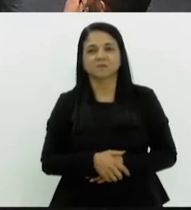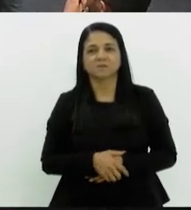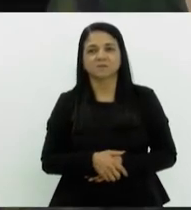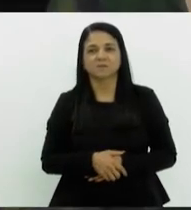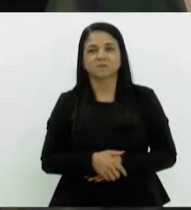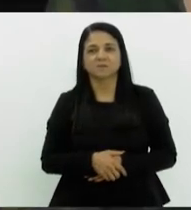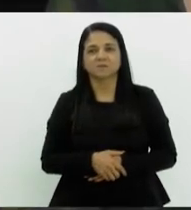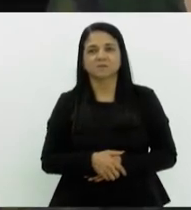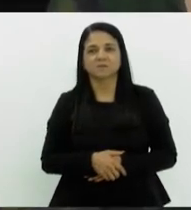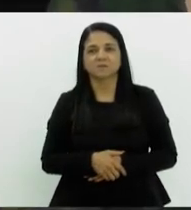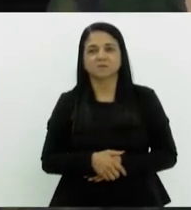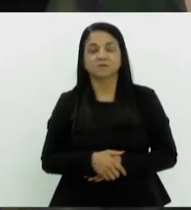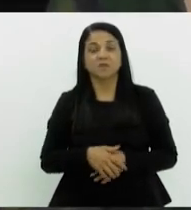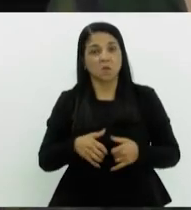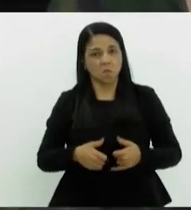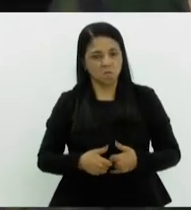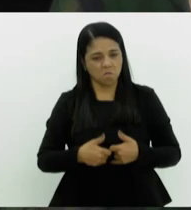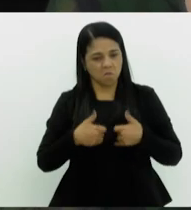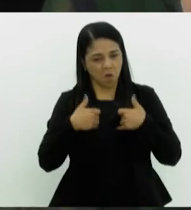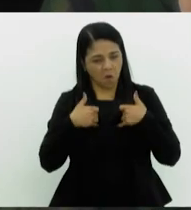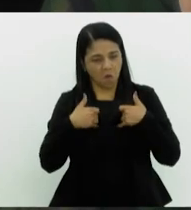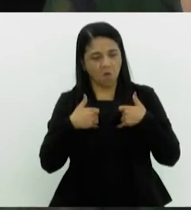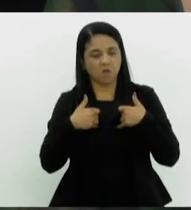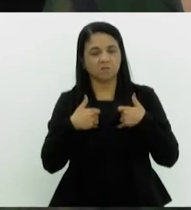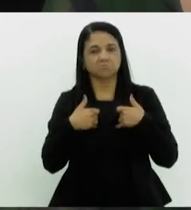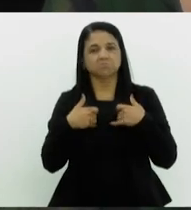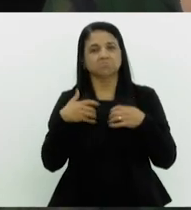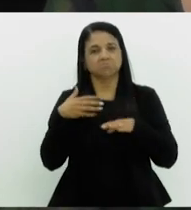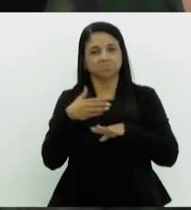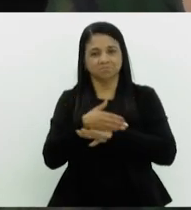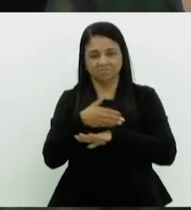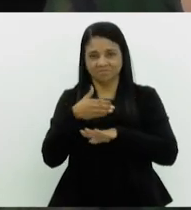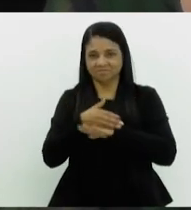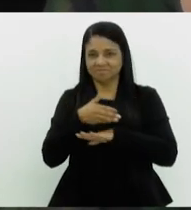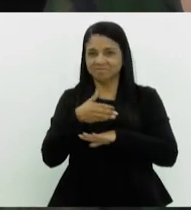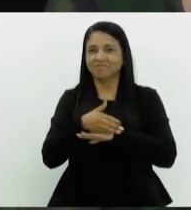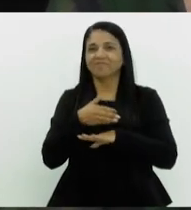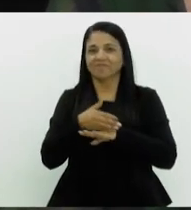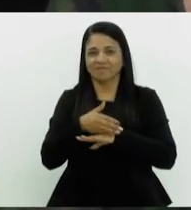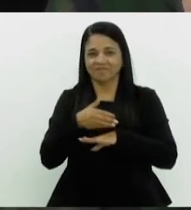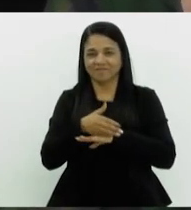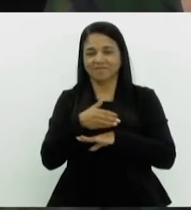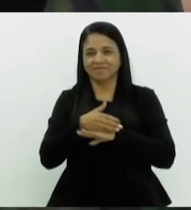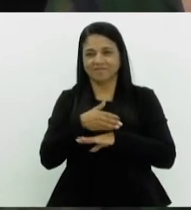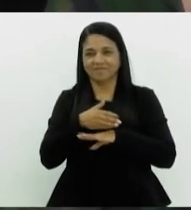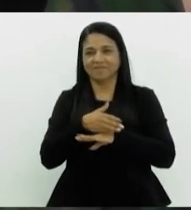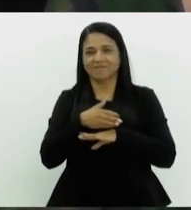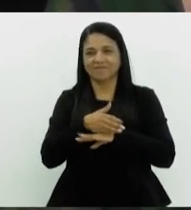é uma honra muito grande poder participar desta